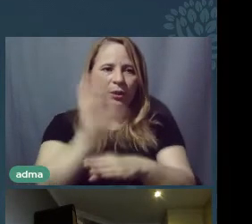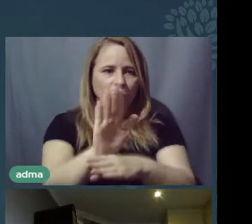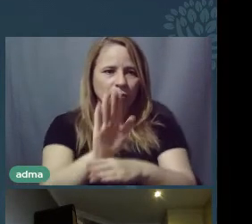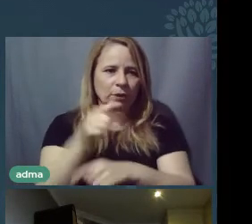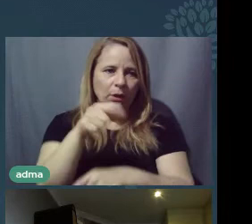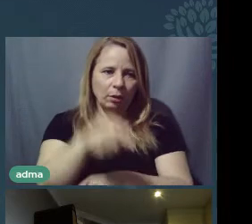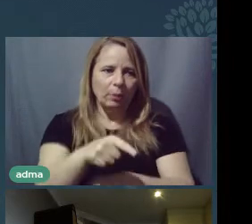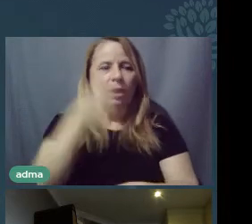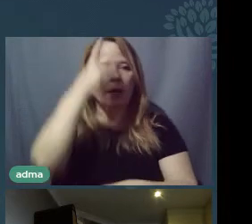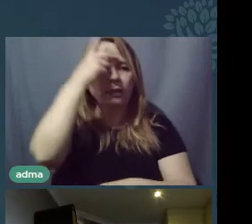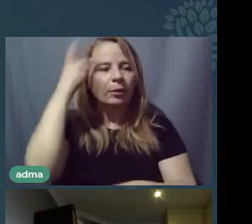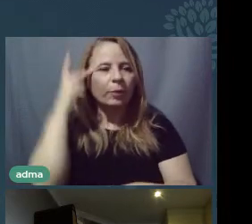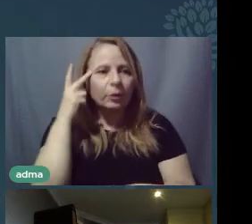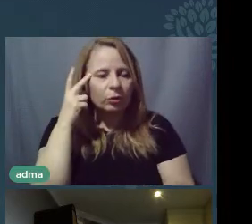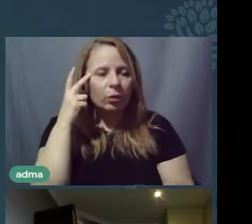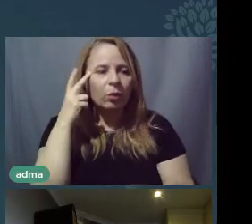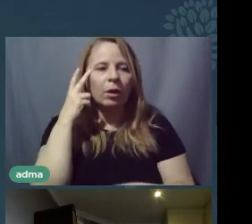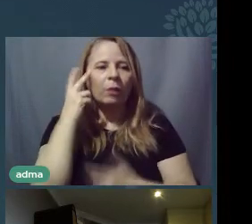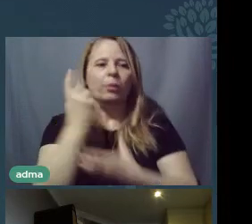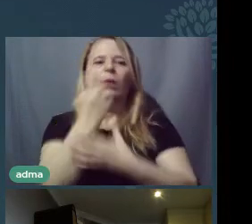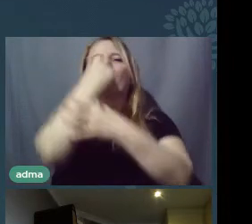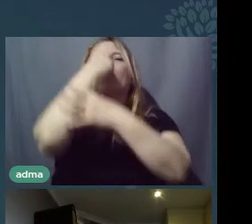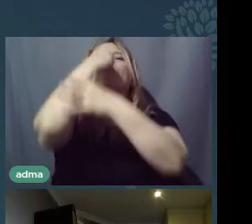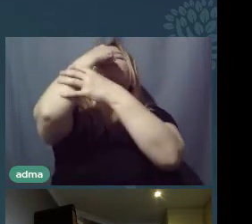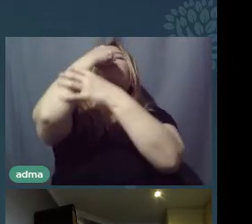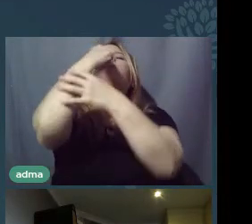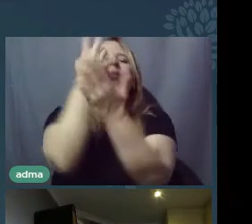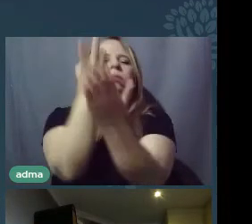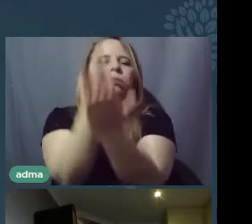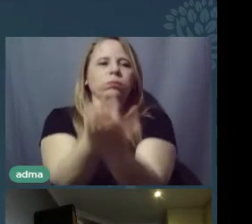evoluir para o suporte ventilatório invasivo.